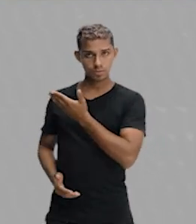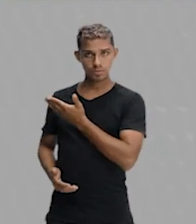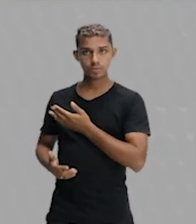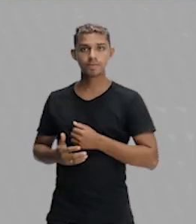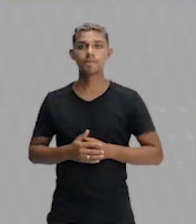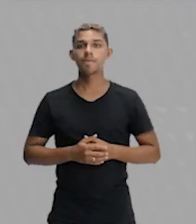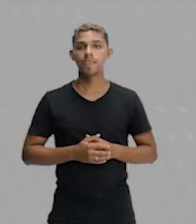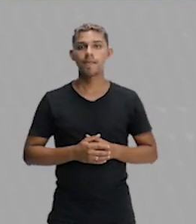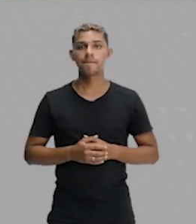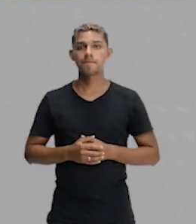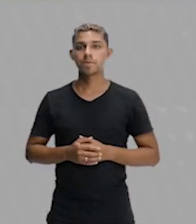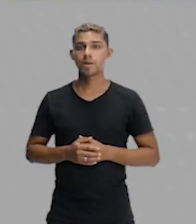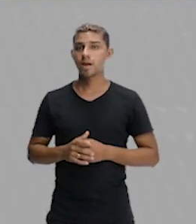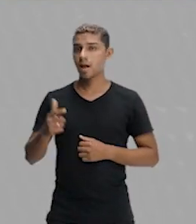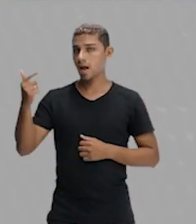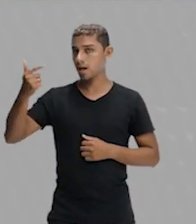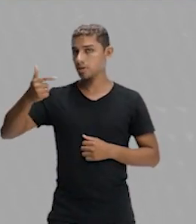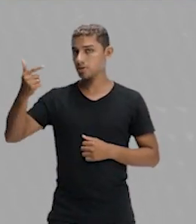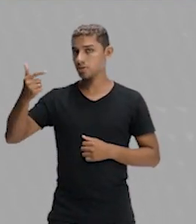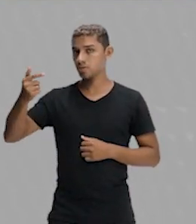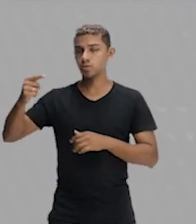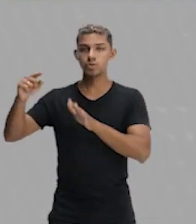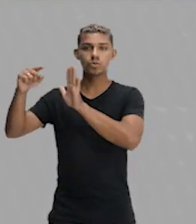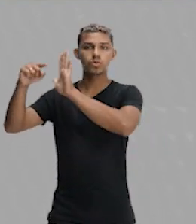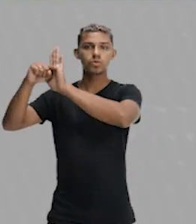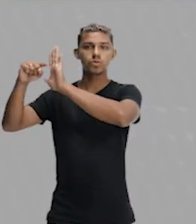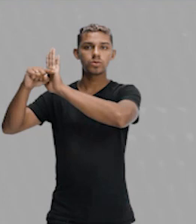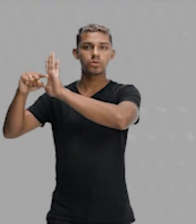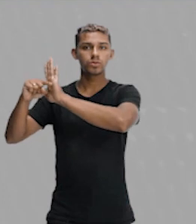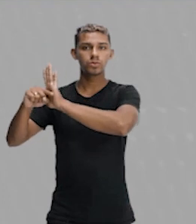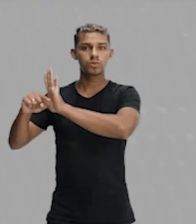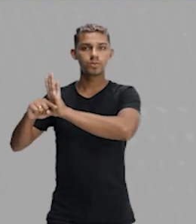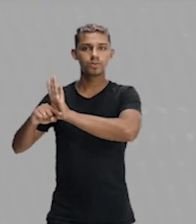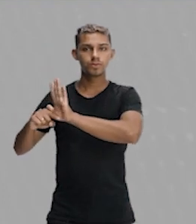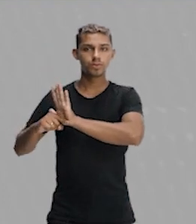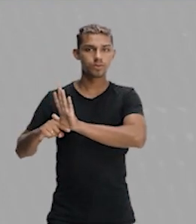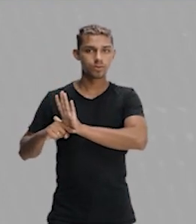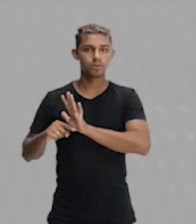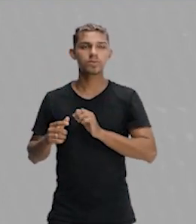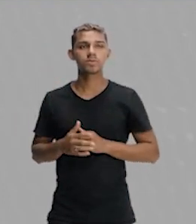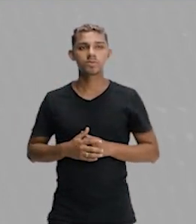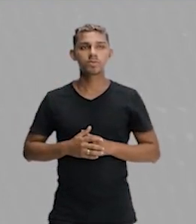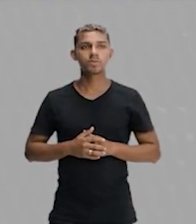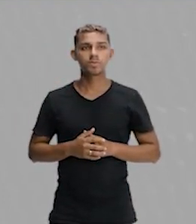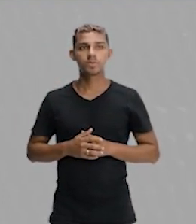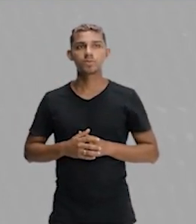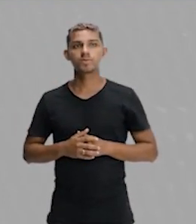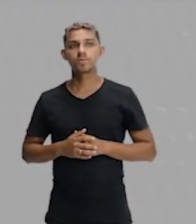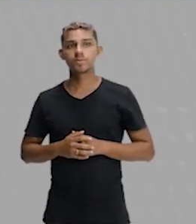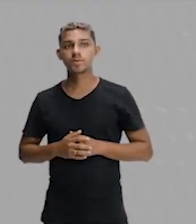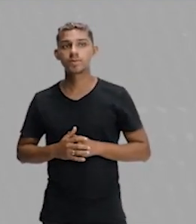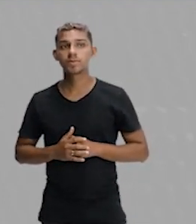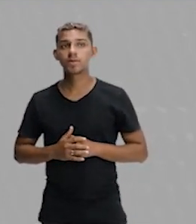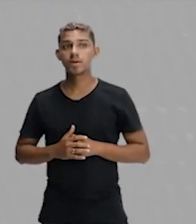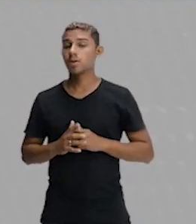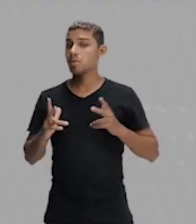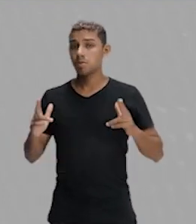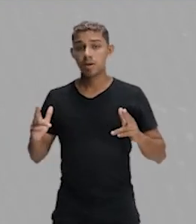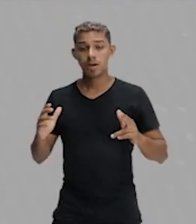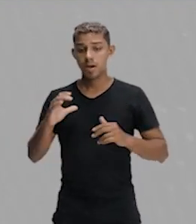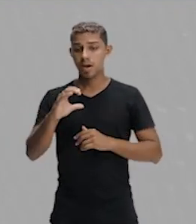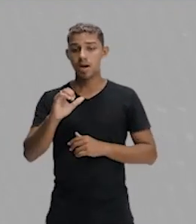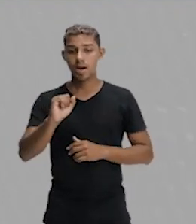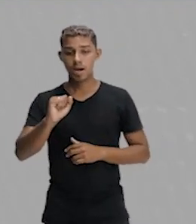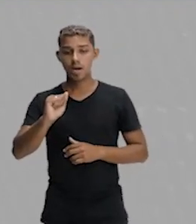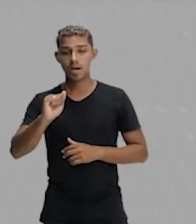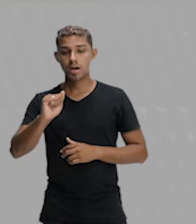e a segunda placa ele tem uma distribuição negativa. Okay? Nós temos a mesma quantidade de cargas